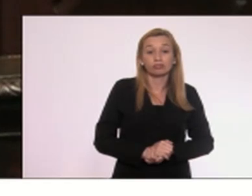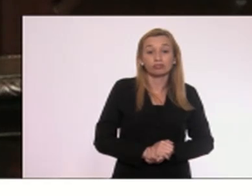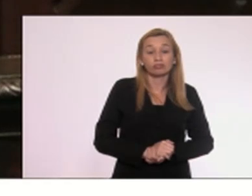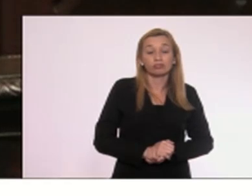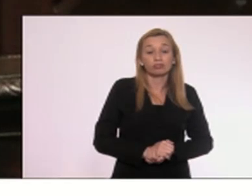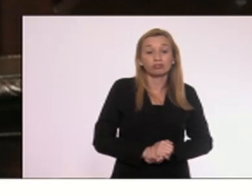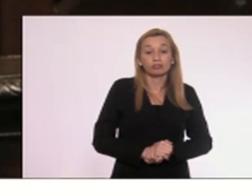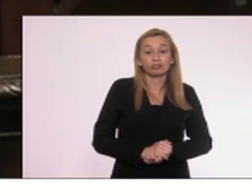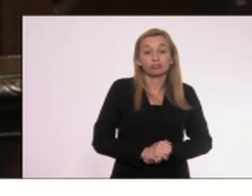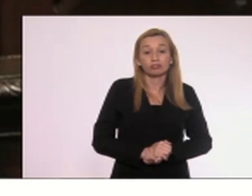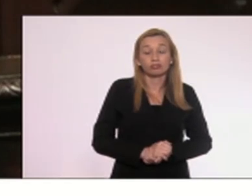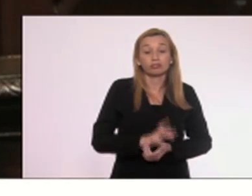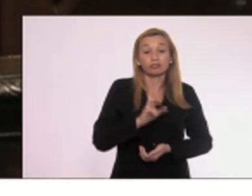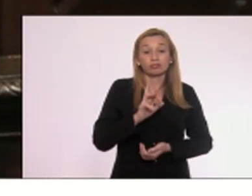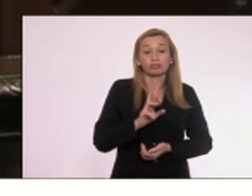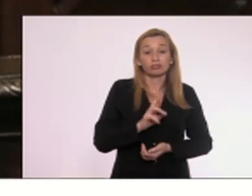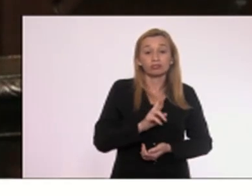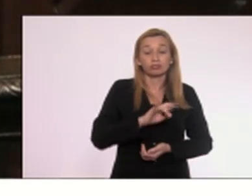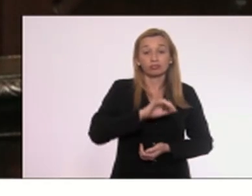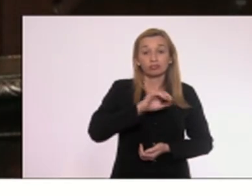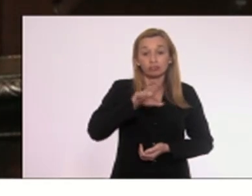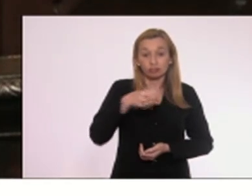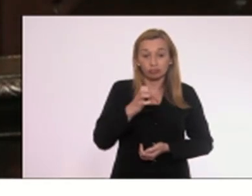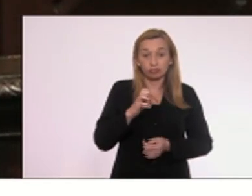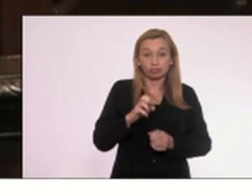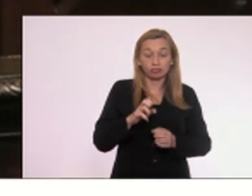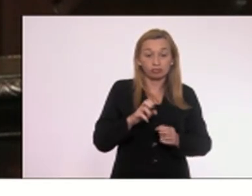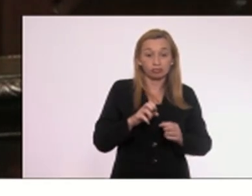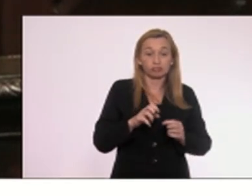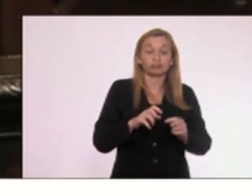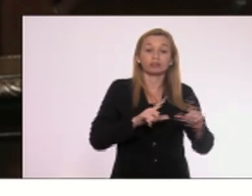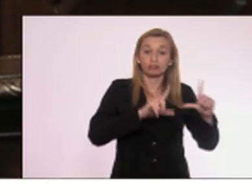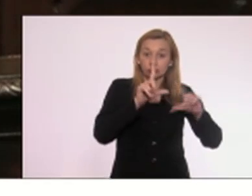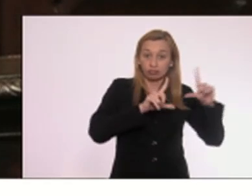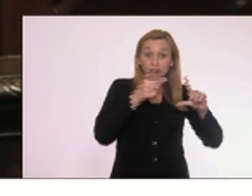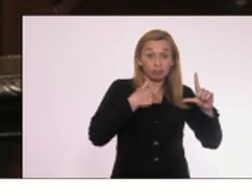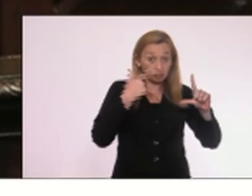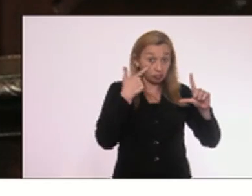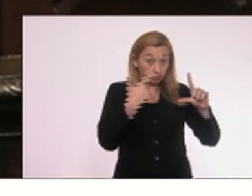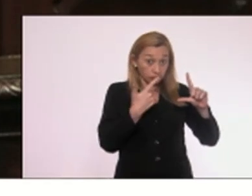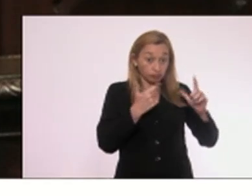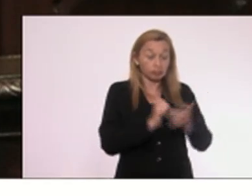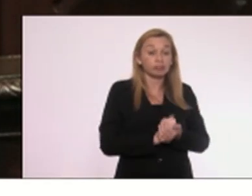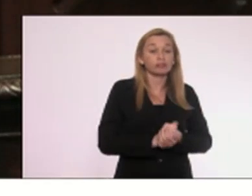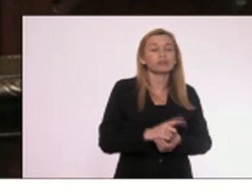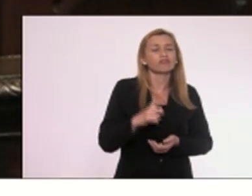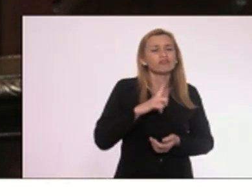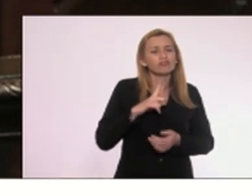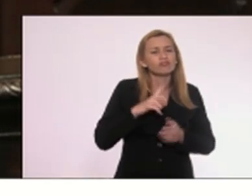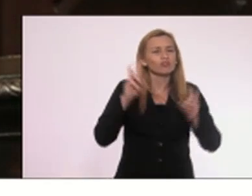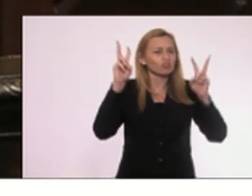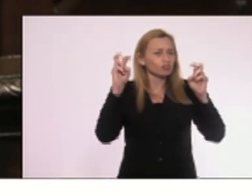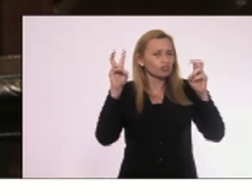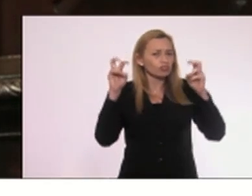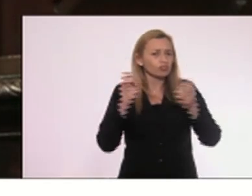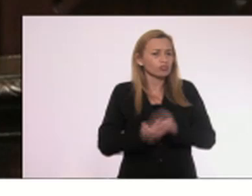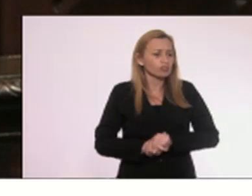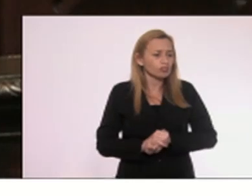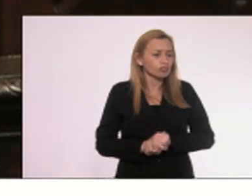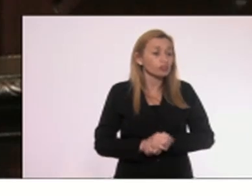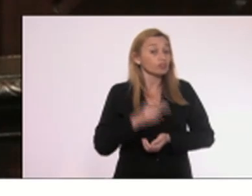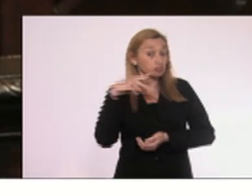no RJTV, e eu assisti, teve uma matéria que